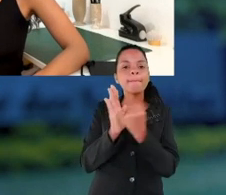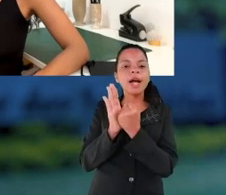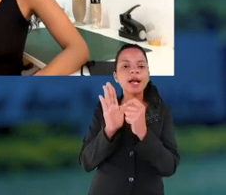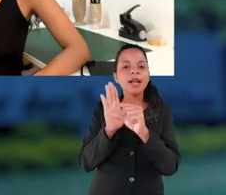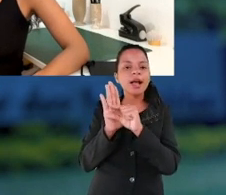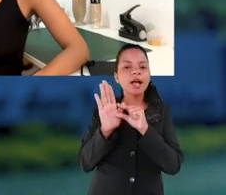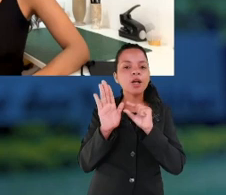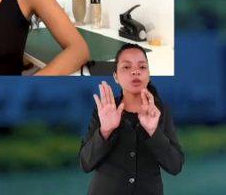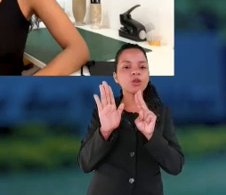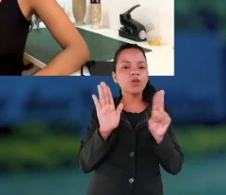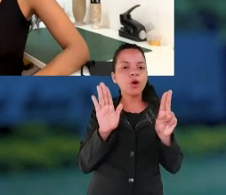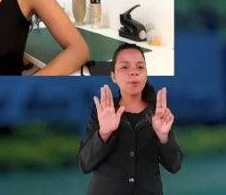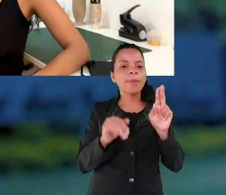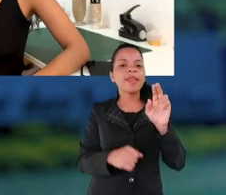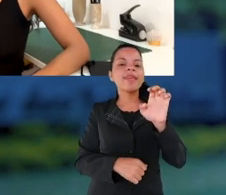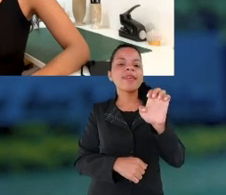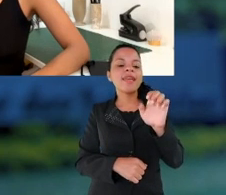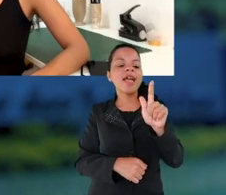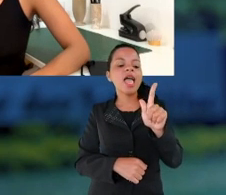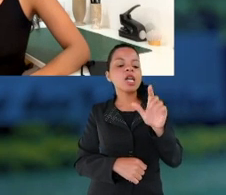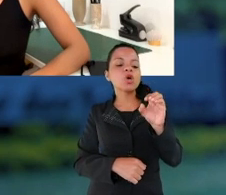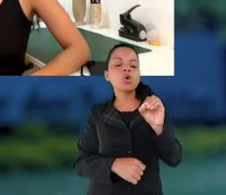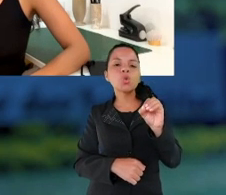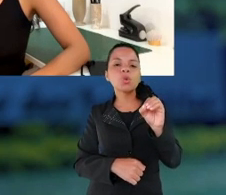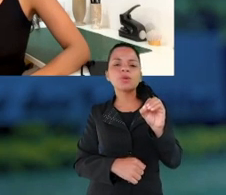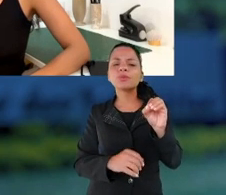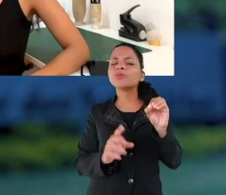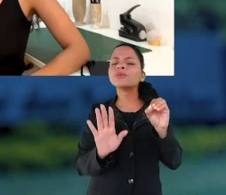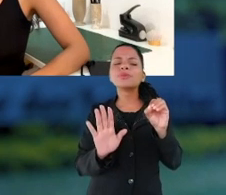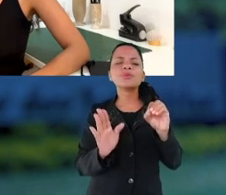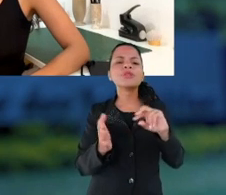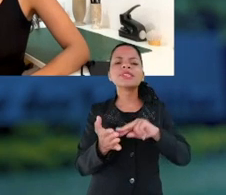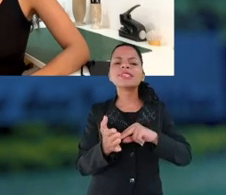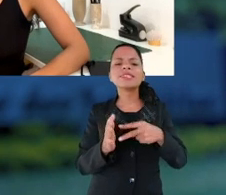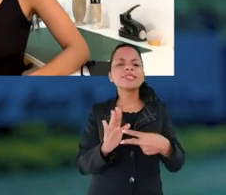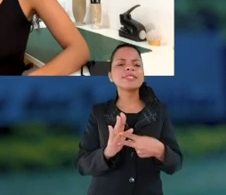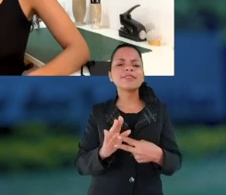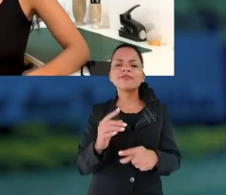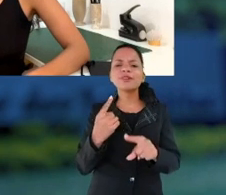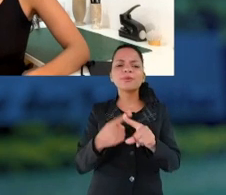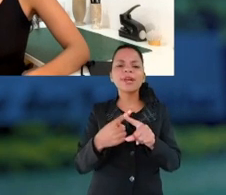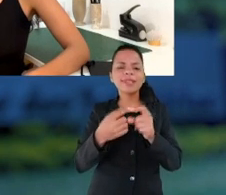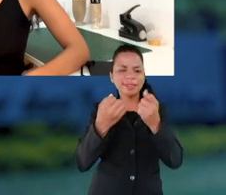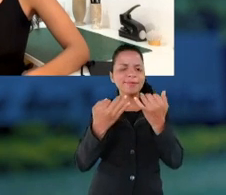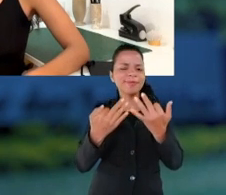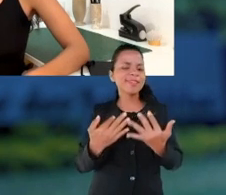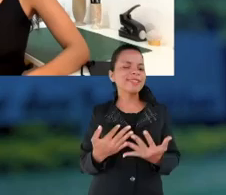obra especificamente. O que ela representa? Por que esse nome? Explica para mim um pouquinho.